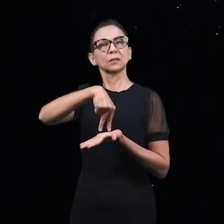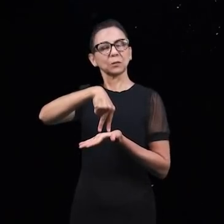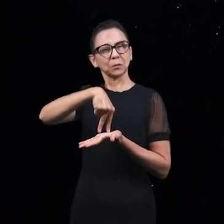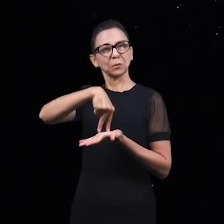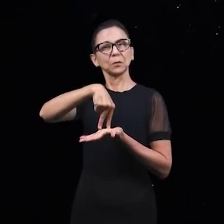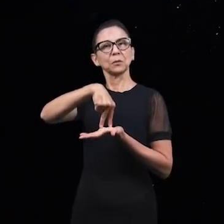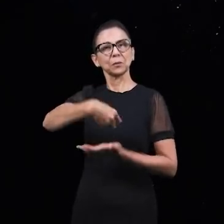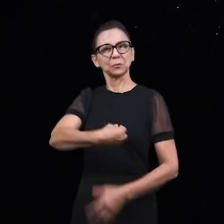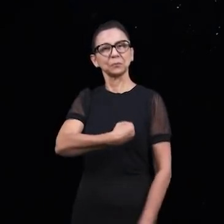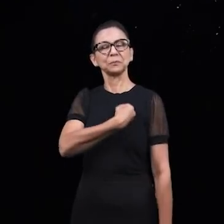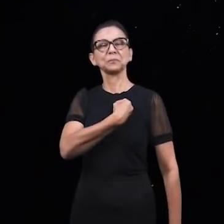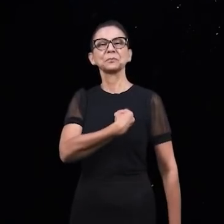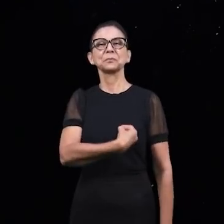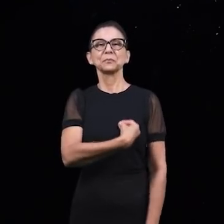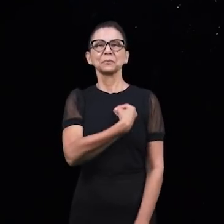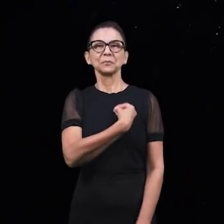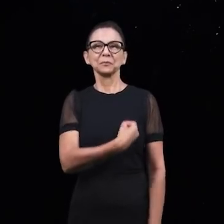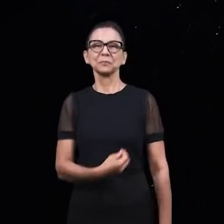depois